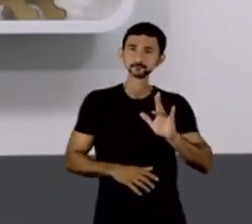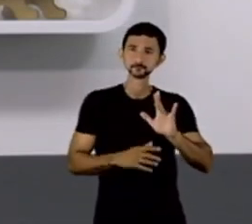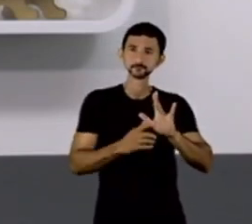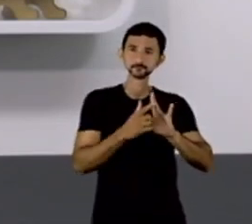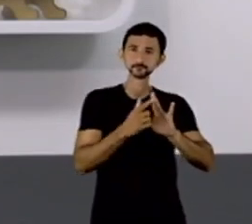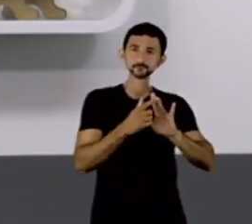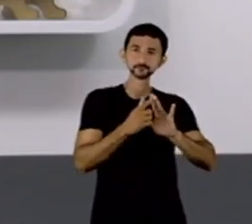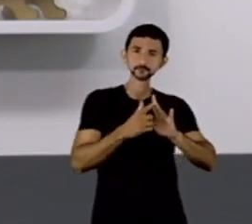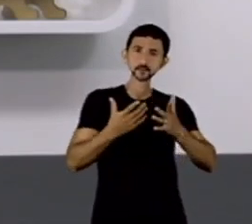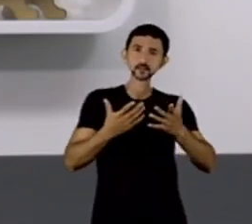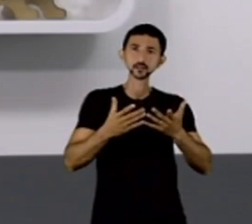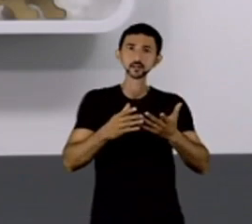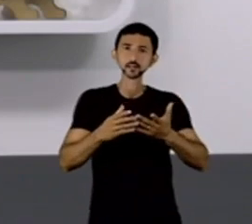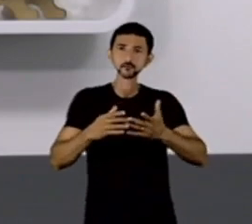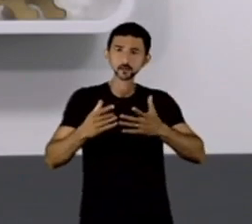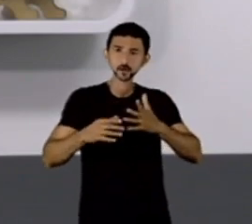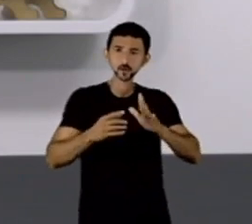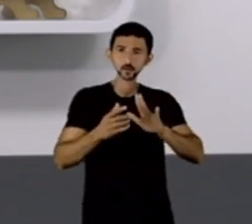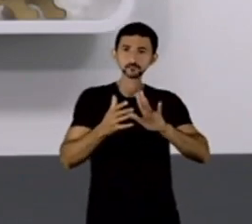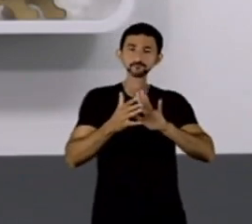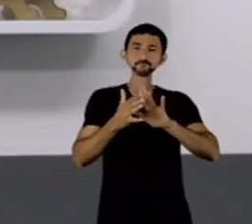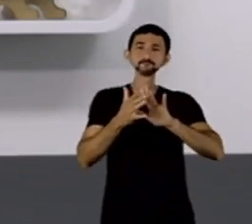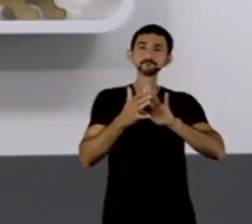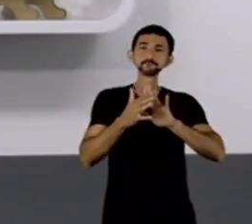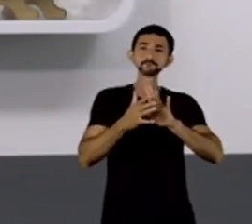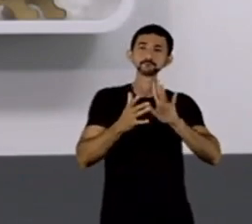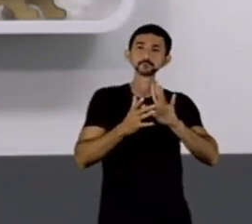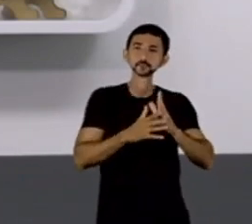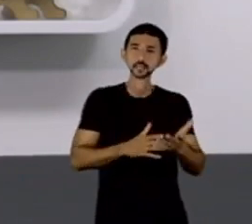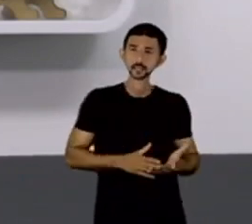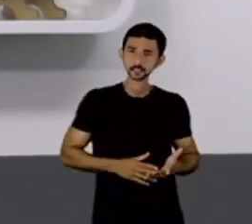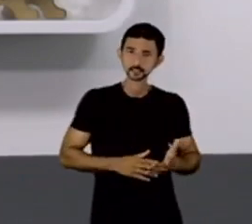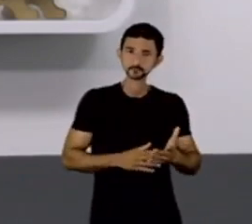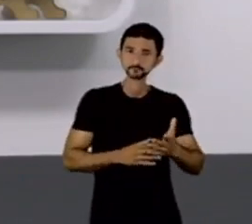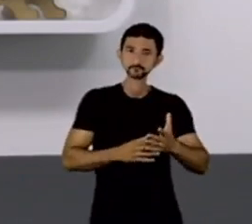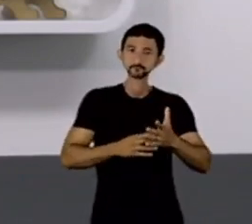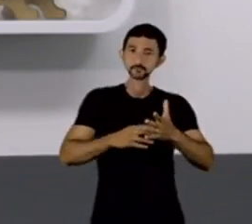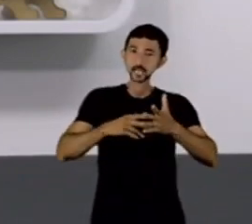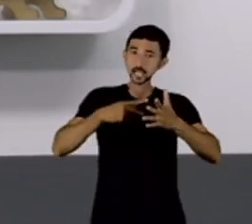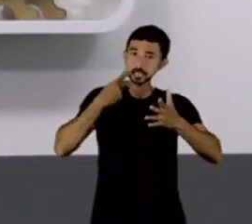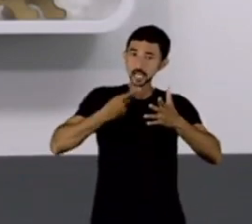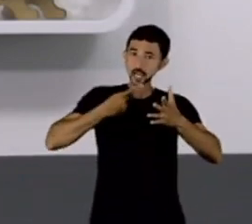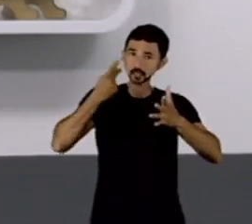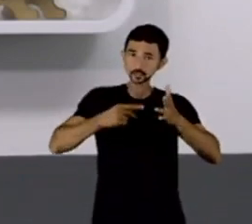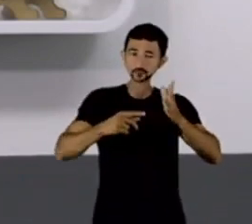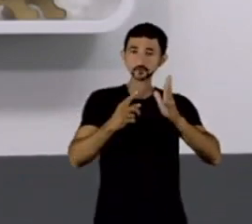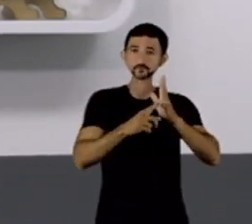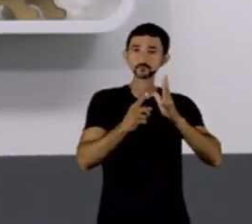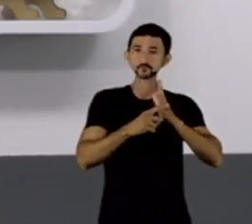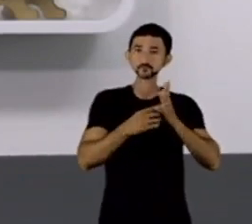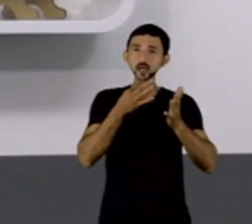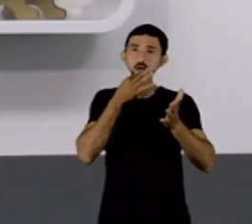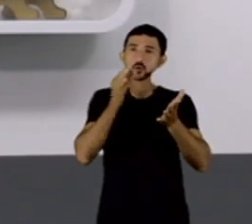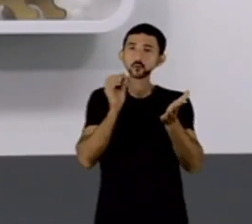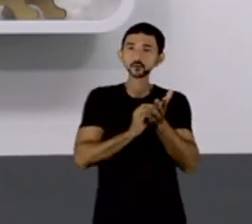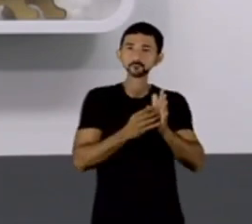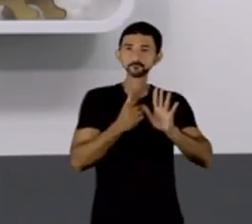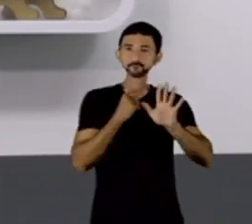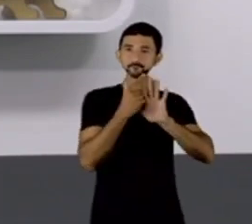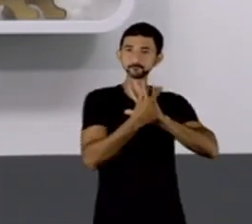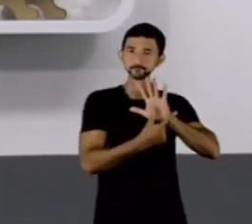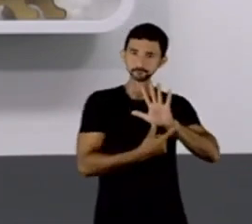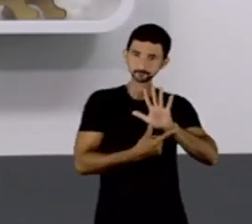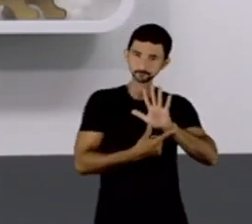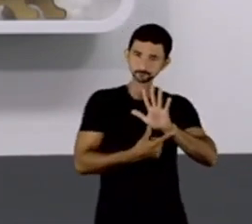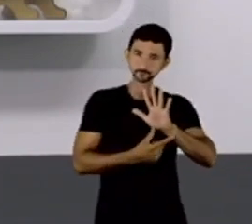eles que a gente vai contrapor. O texto que eu chamo de narrativo e o texto que eu chamo de argumentativo. 5,